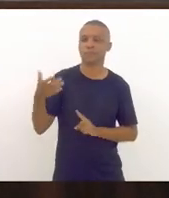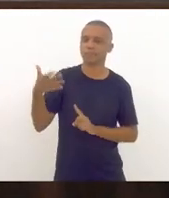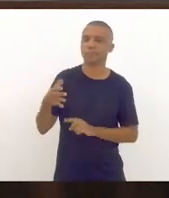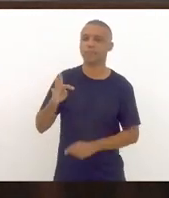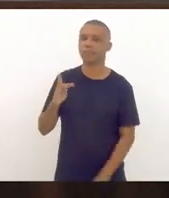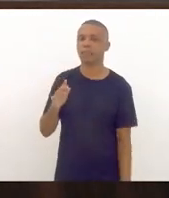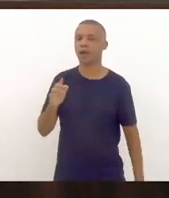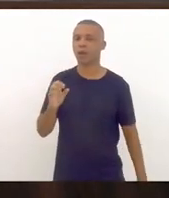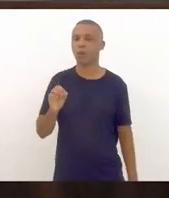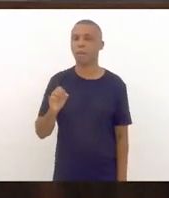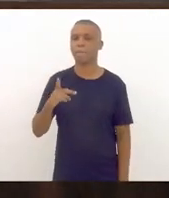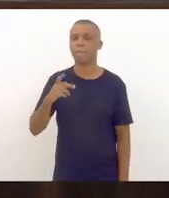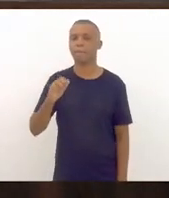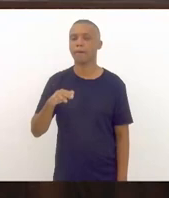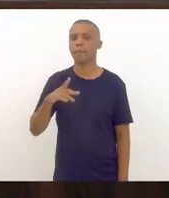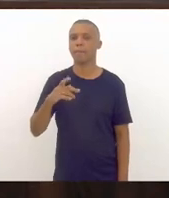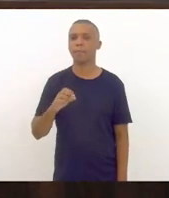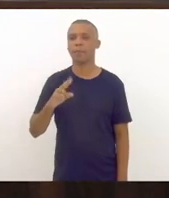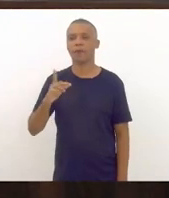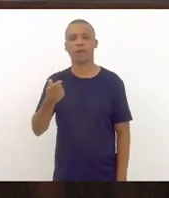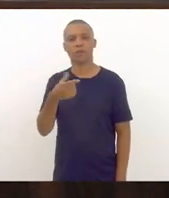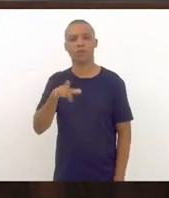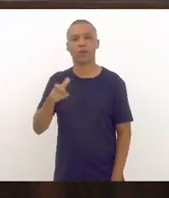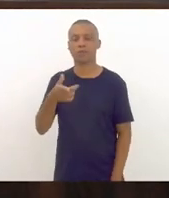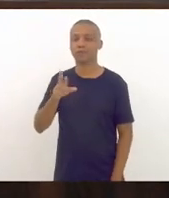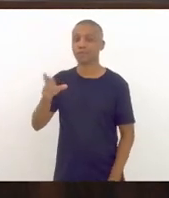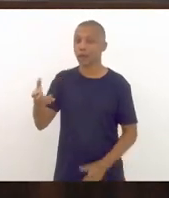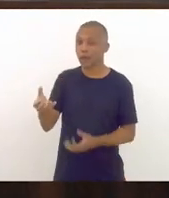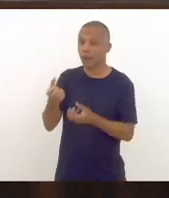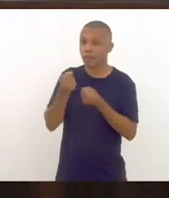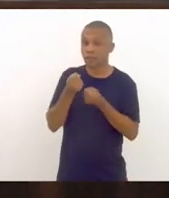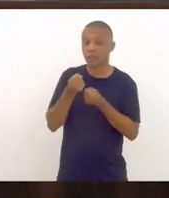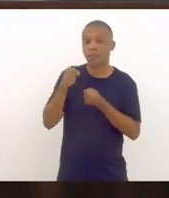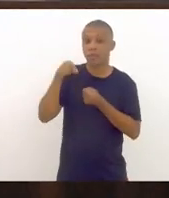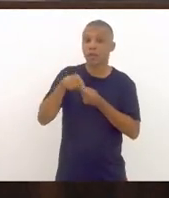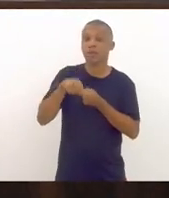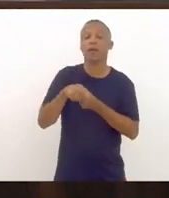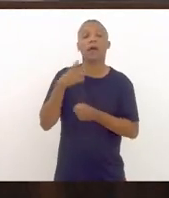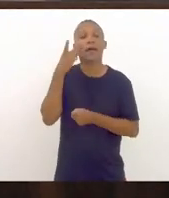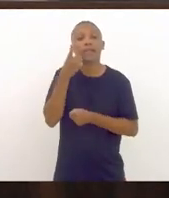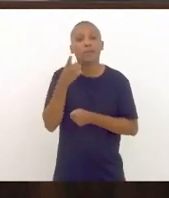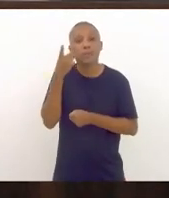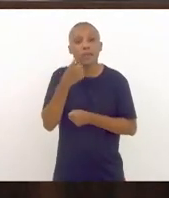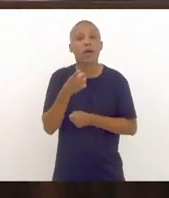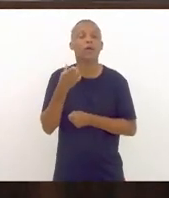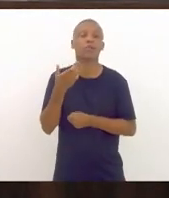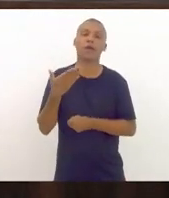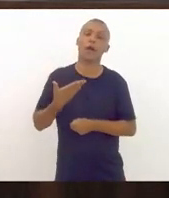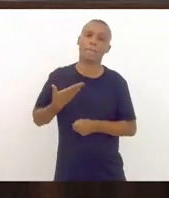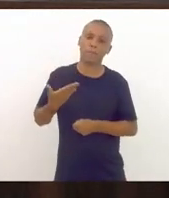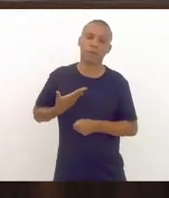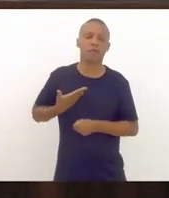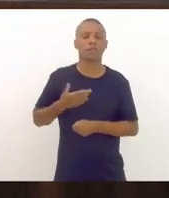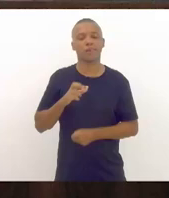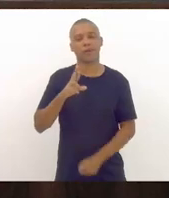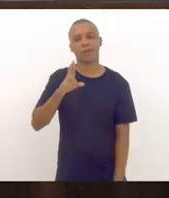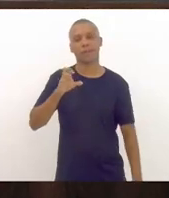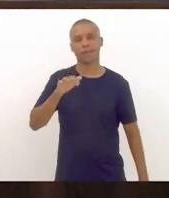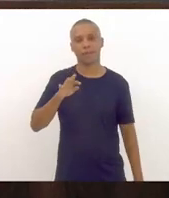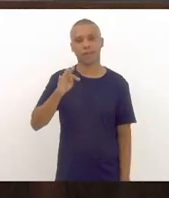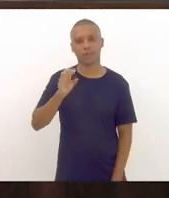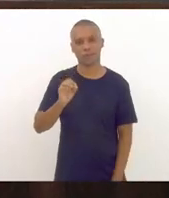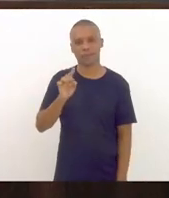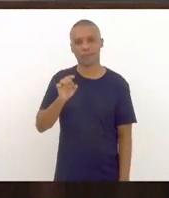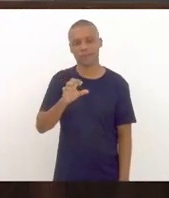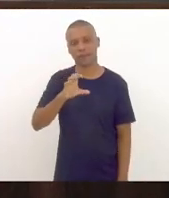Obrigado, nosso anfitrião aqui, deputado, superdeputado e amigo Renato Zaca. Queria